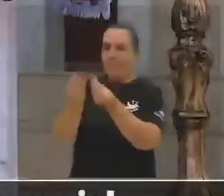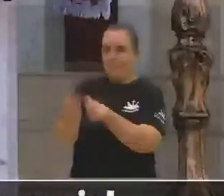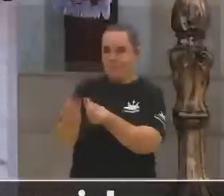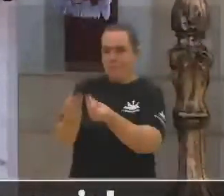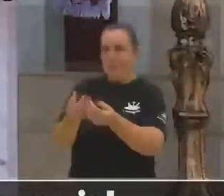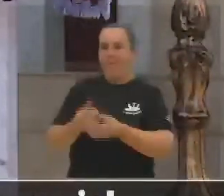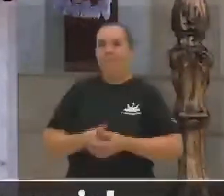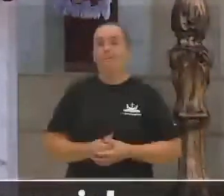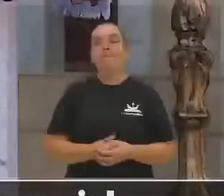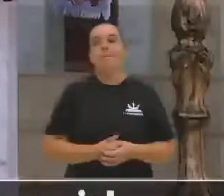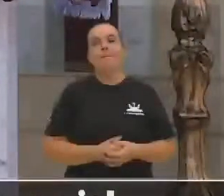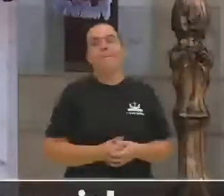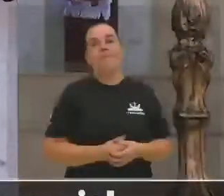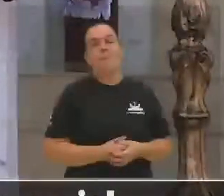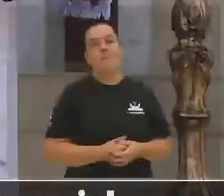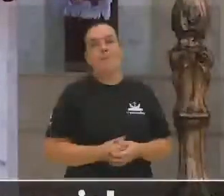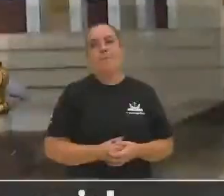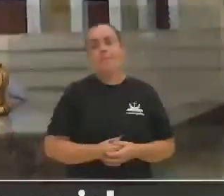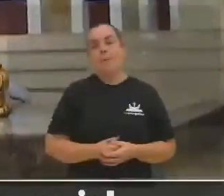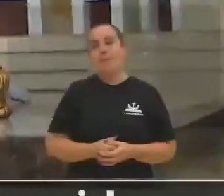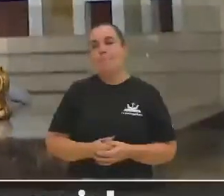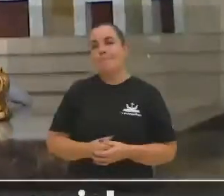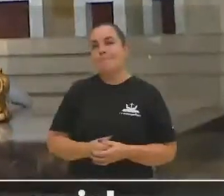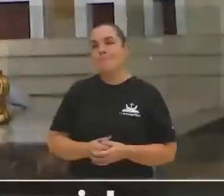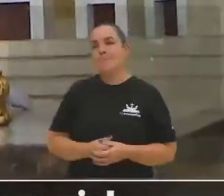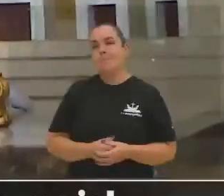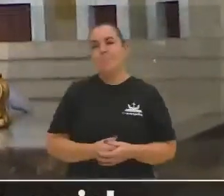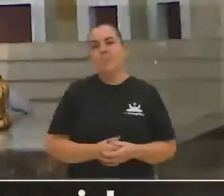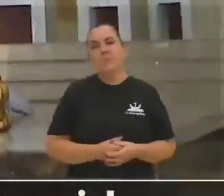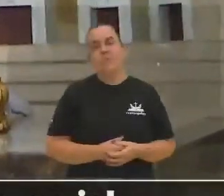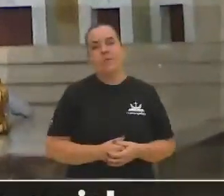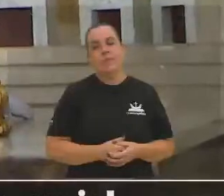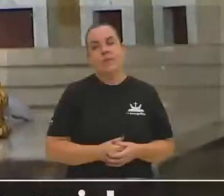entregue por vós.